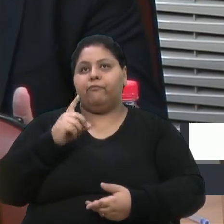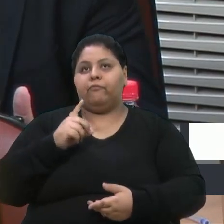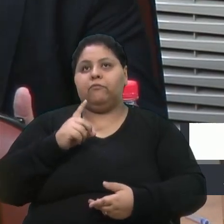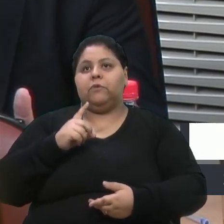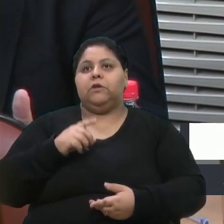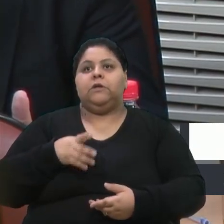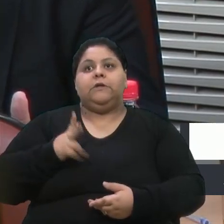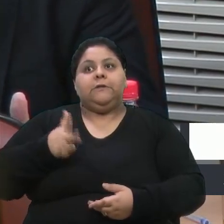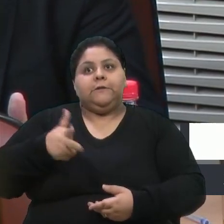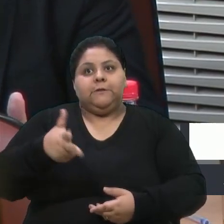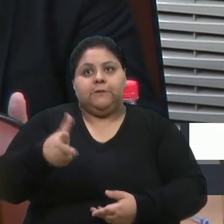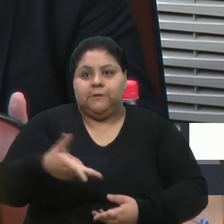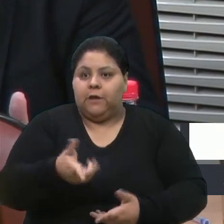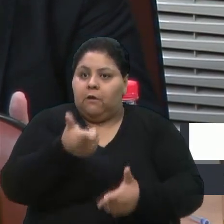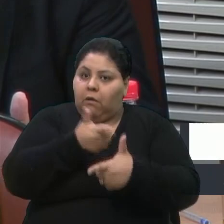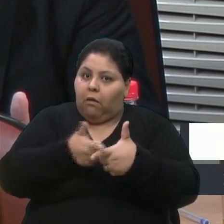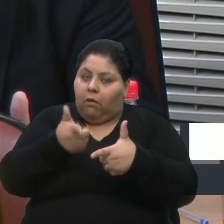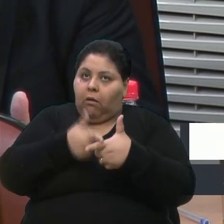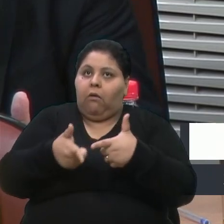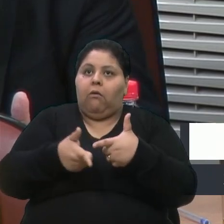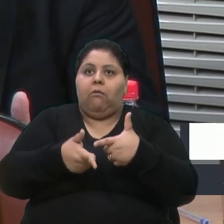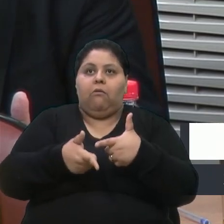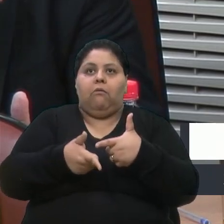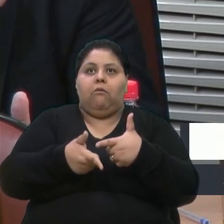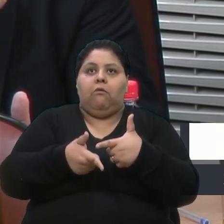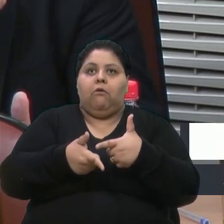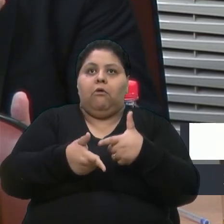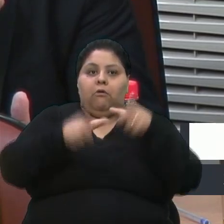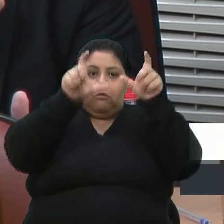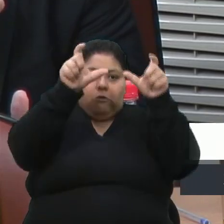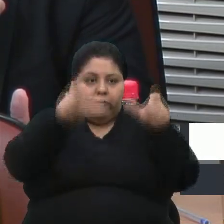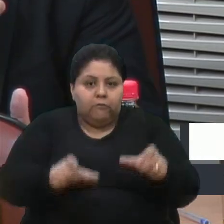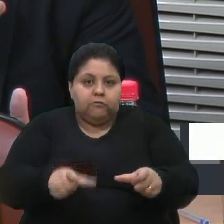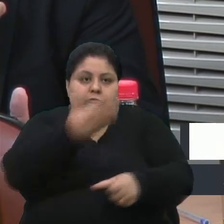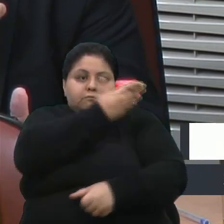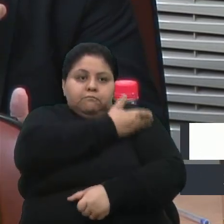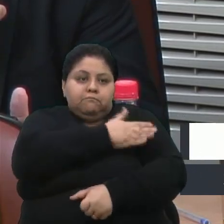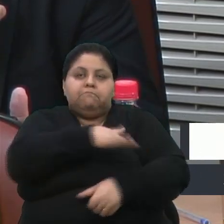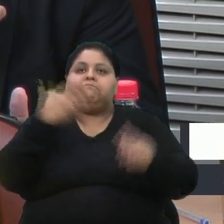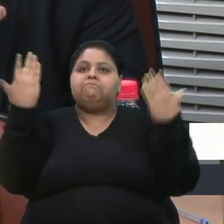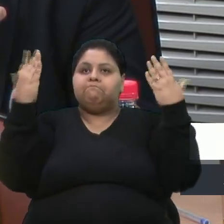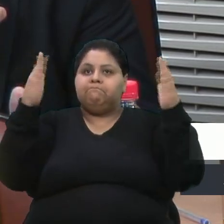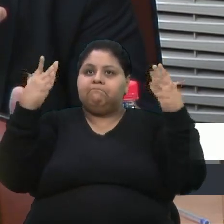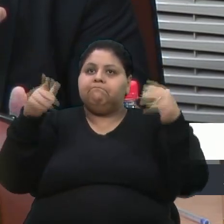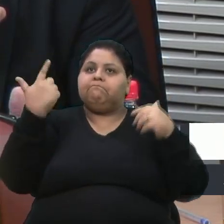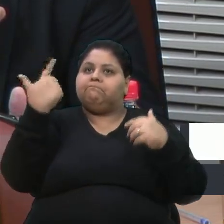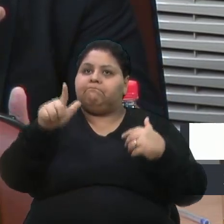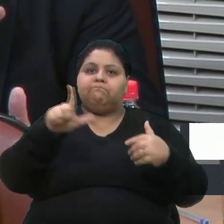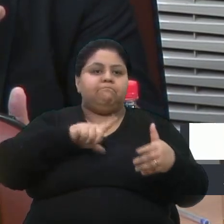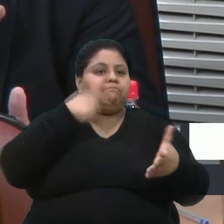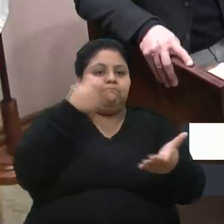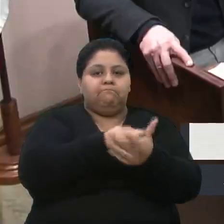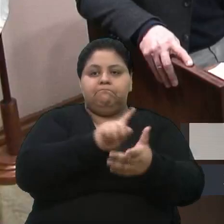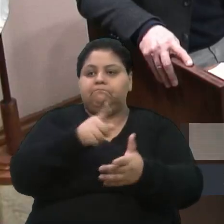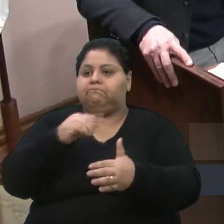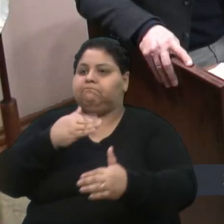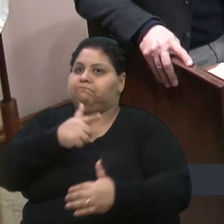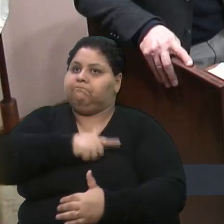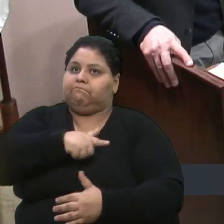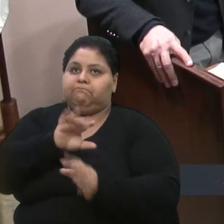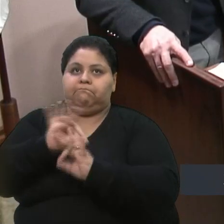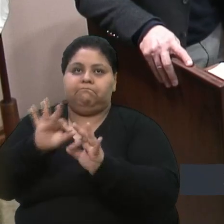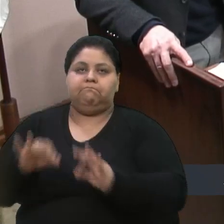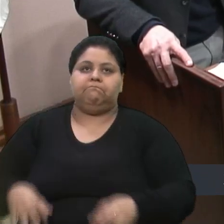sugando o cidadão que não vê um retorno na prática. Parabéns e volto a repetir, quem não deve, não teme. Sua parte,